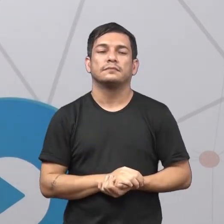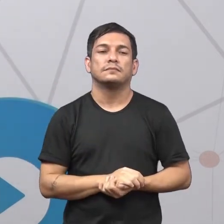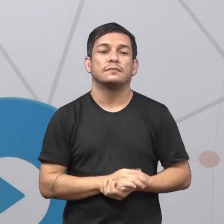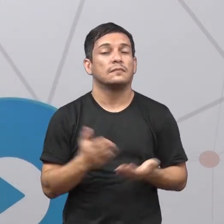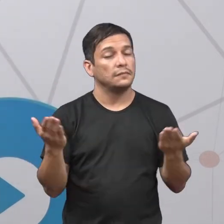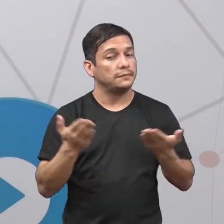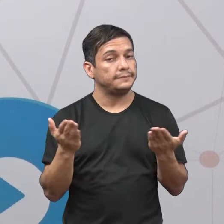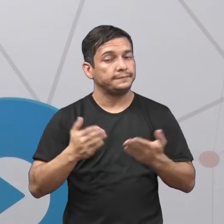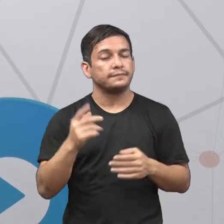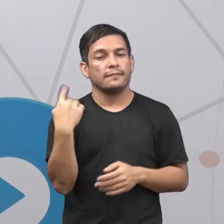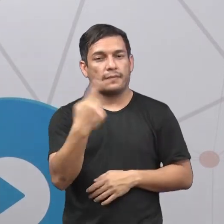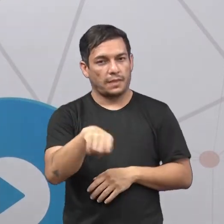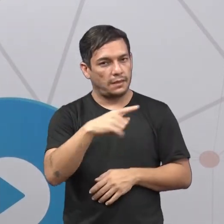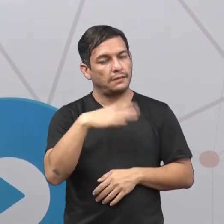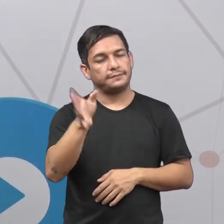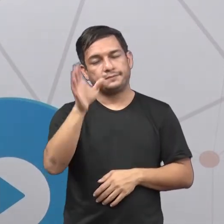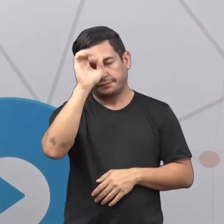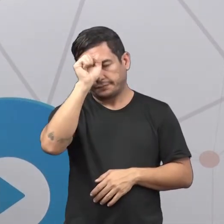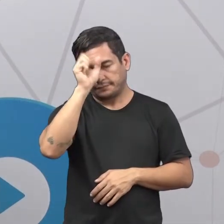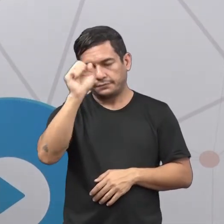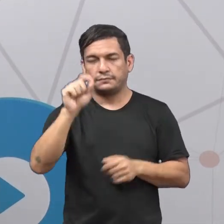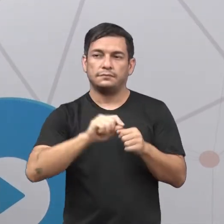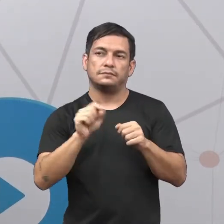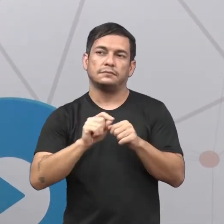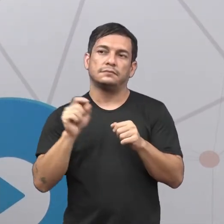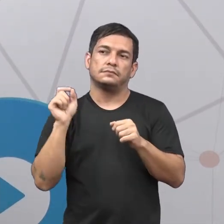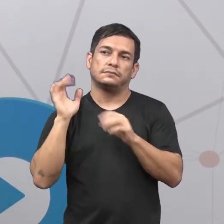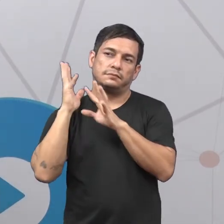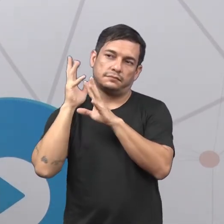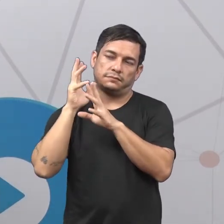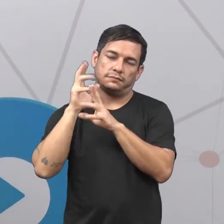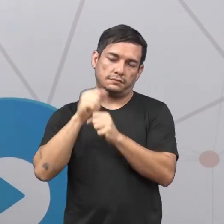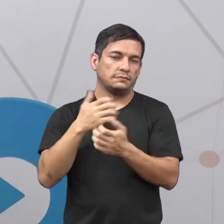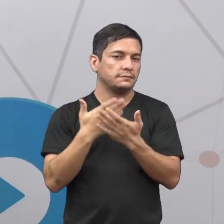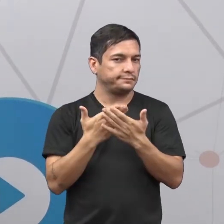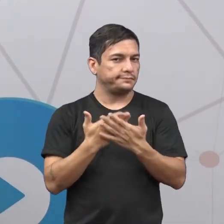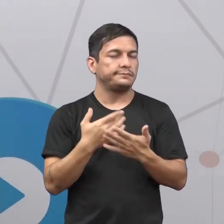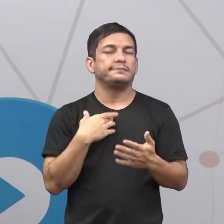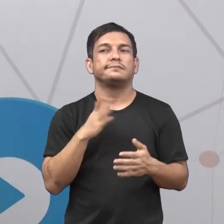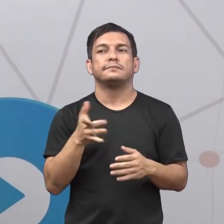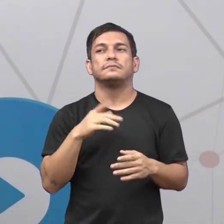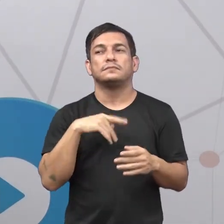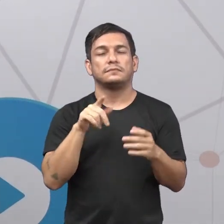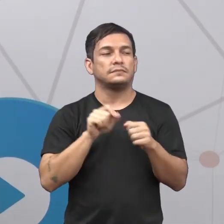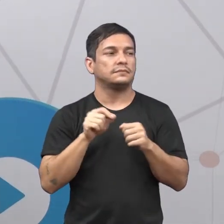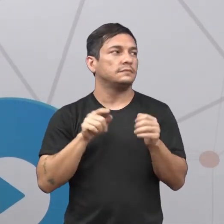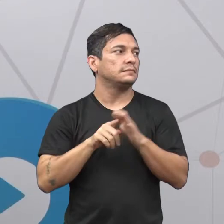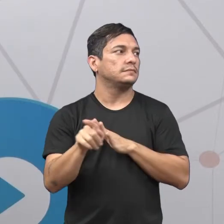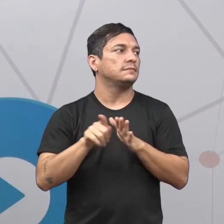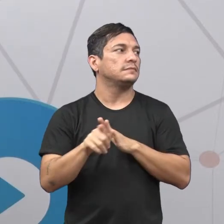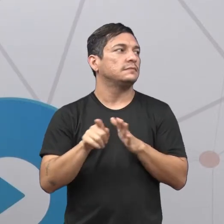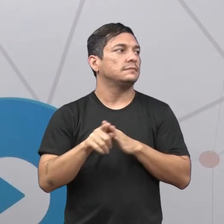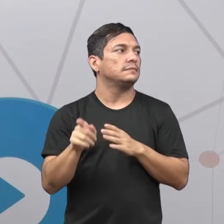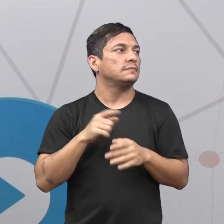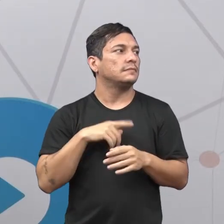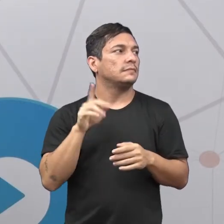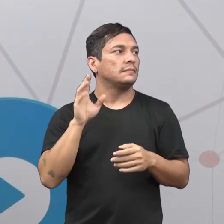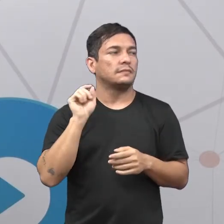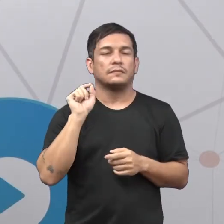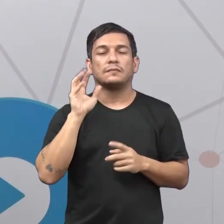E agora que nós já aprendemos um pouquinho e também retomamos um pouco do que nós já havíamos estudado, nós vamos fazer essa pequena questãozinha